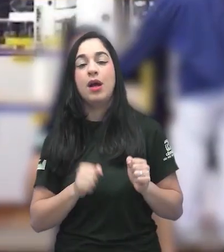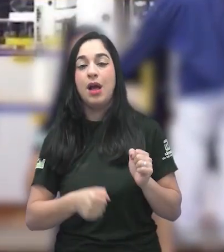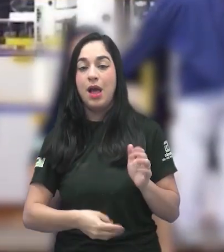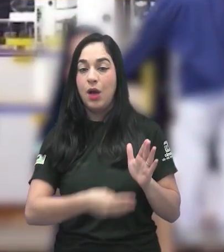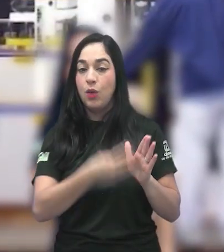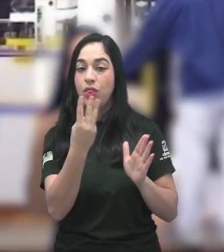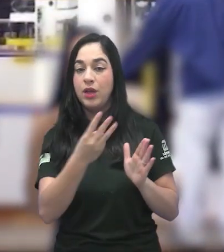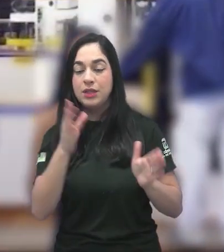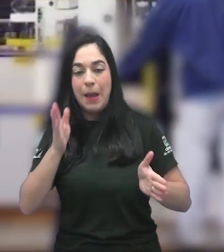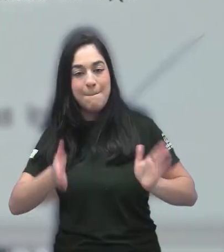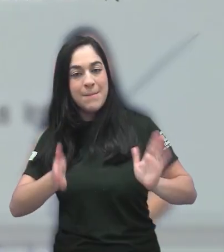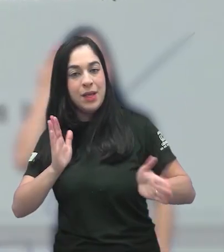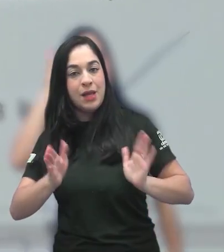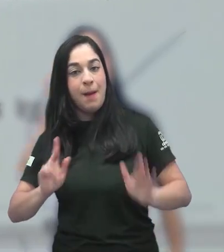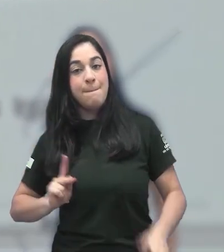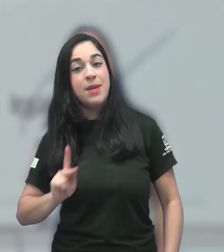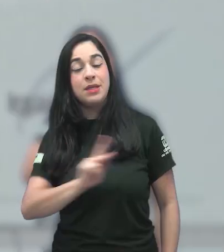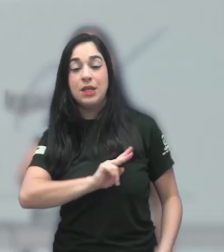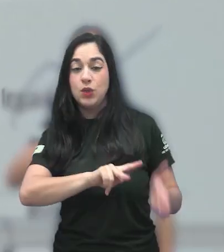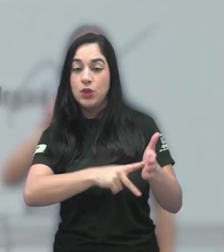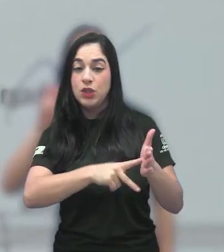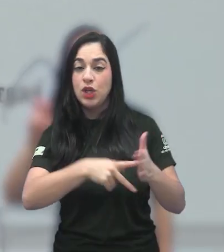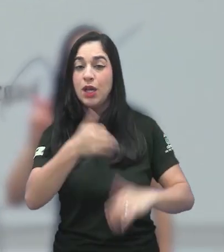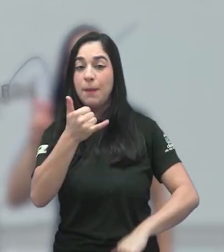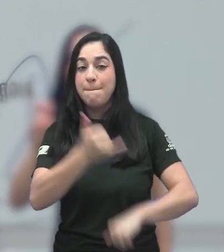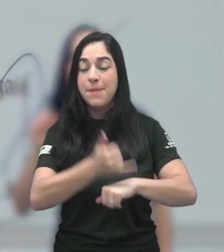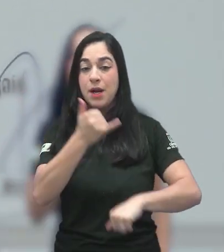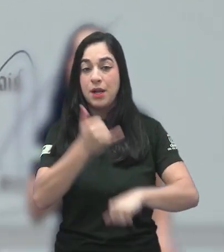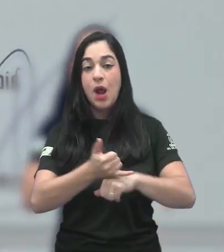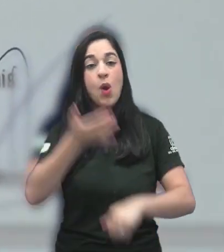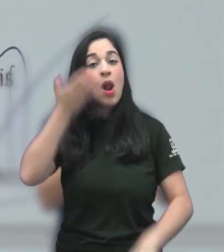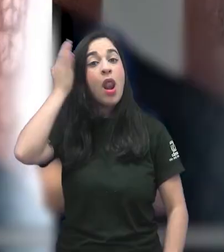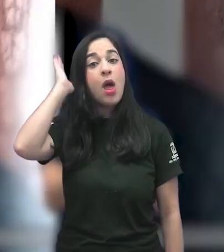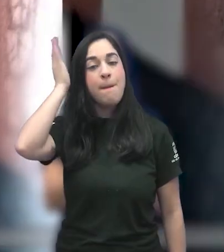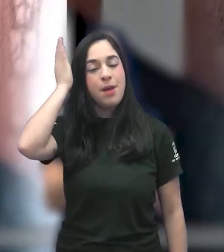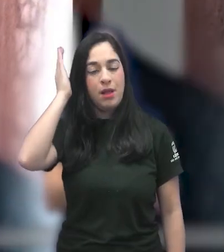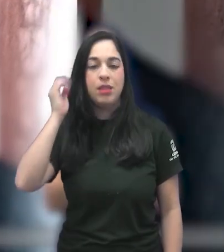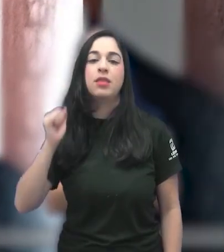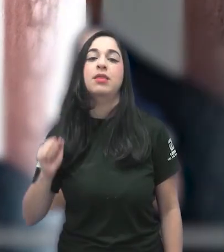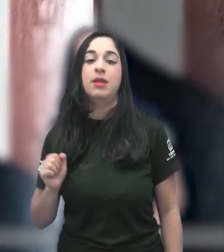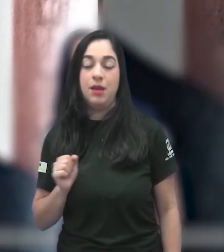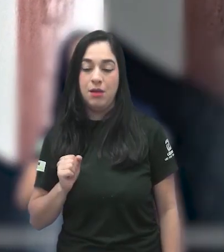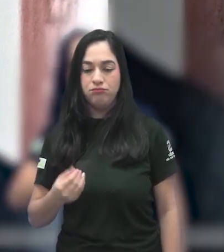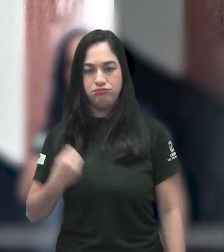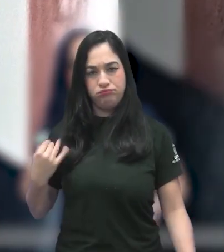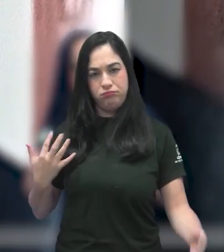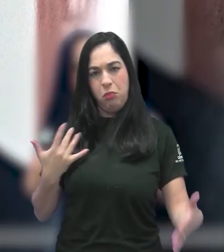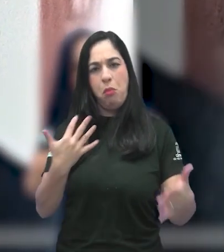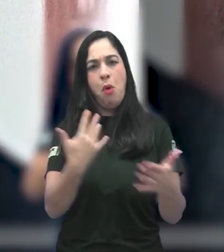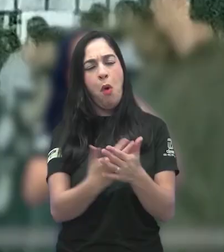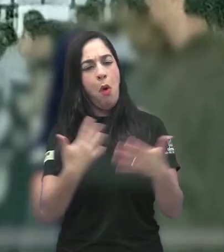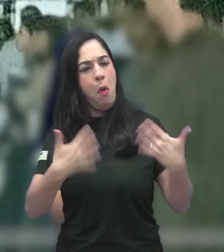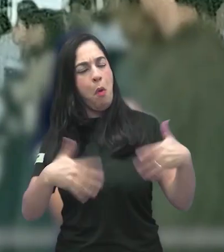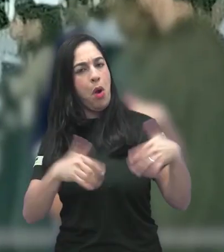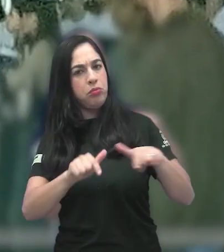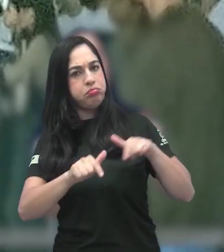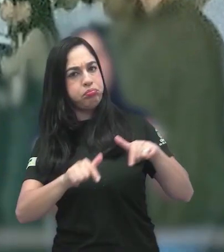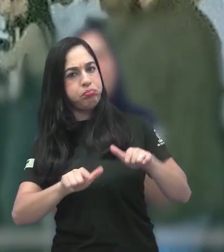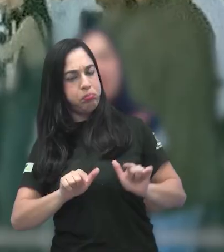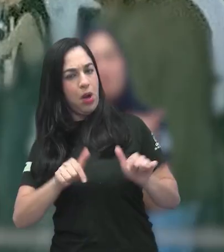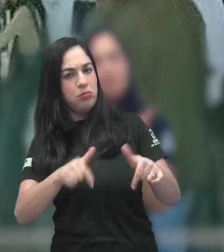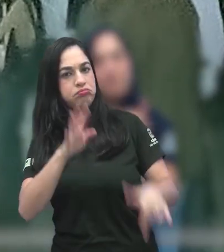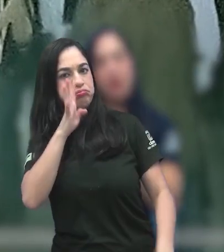político. Atualmente exerce o 3º mandato de presidente do Sindicato dos Metalúrgicos de Taubaté,